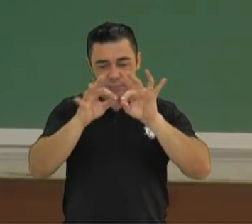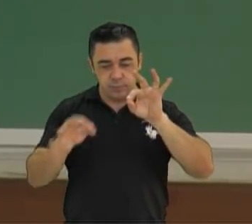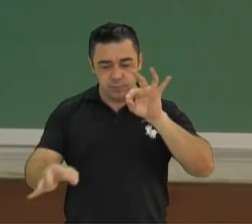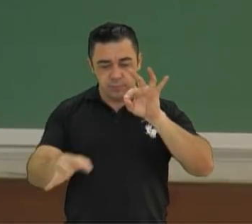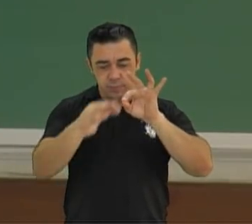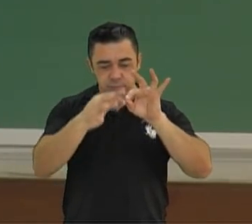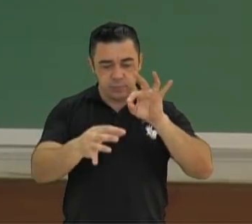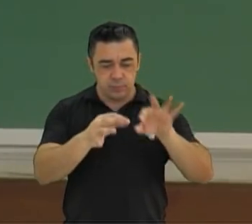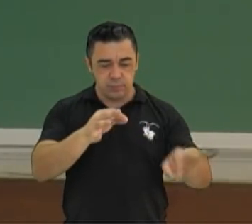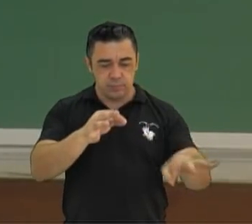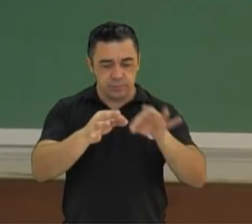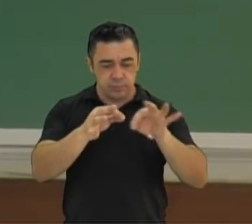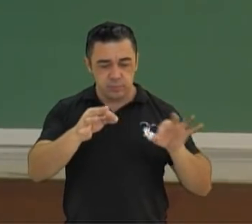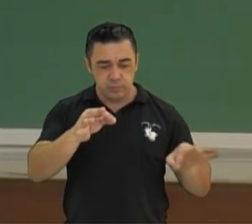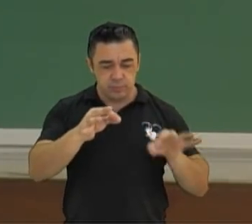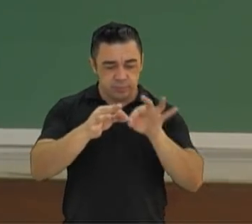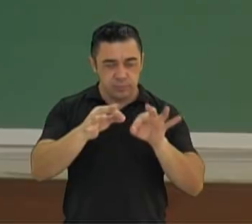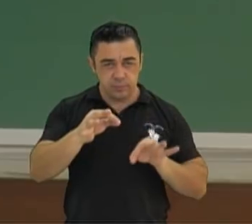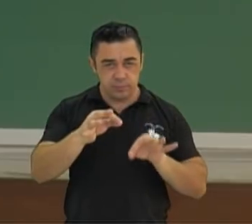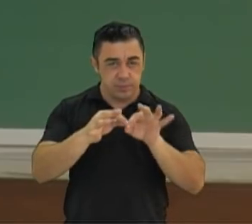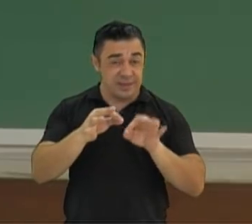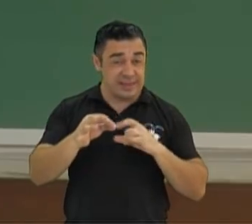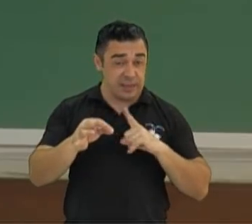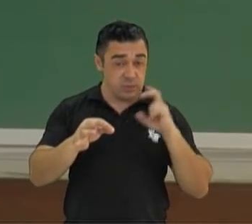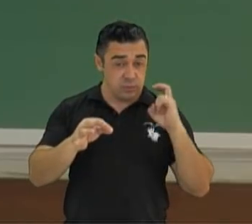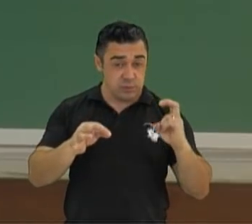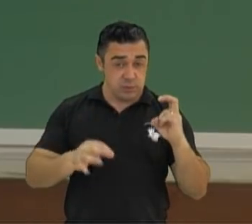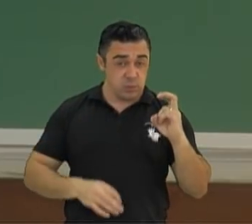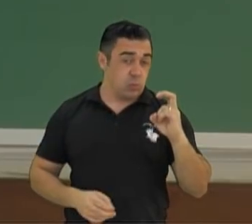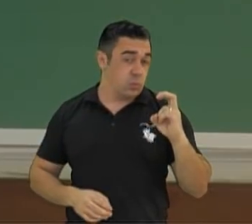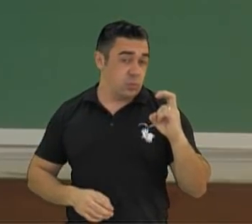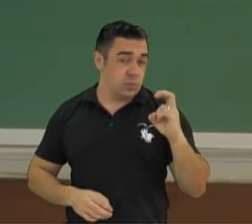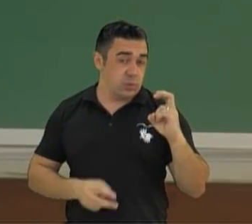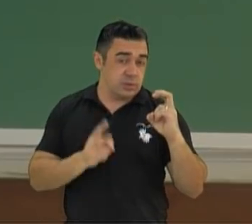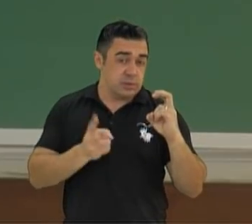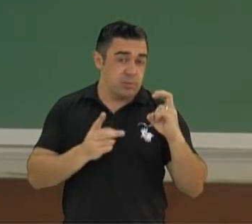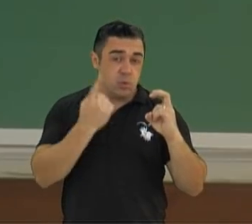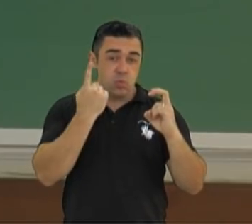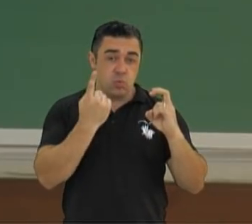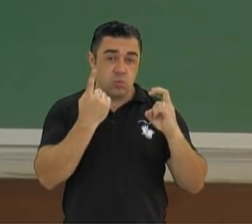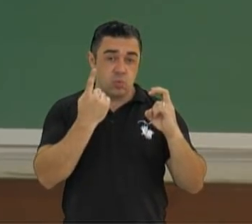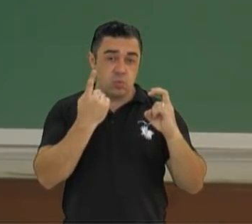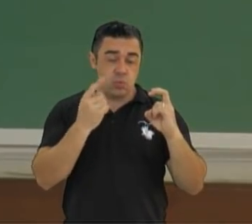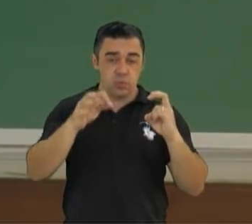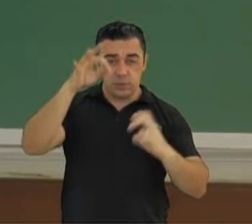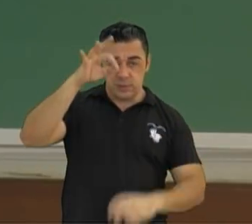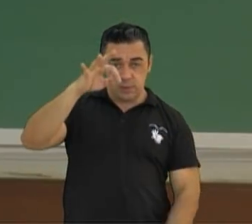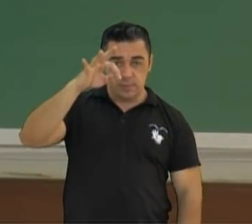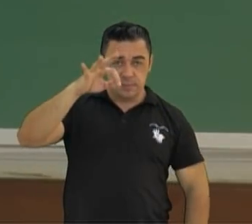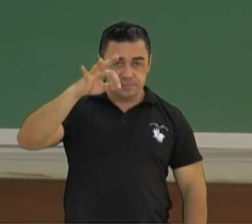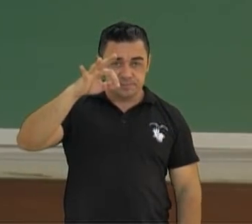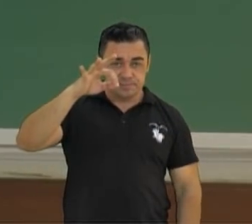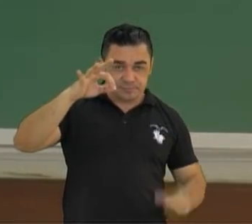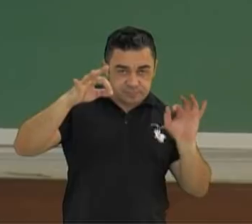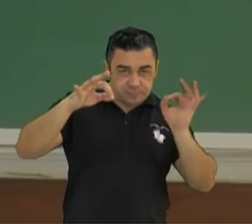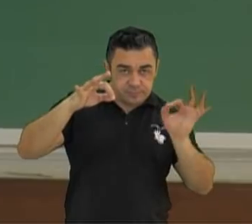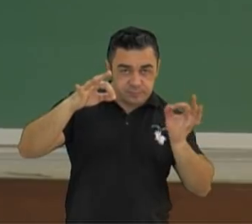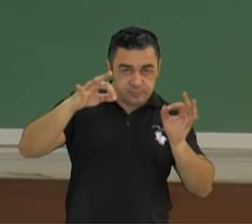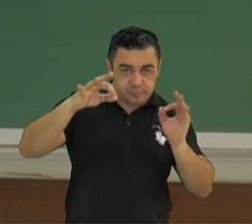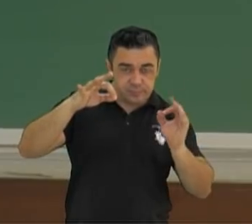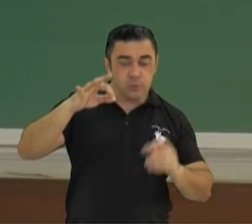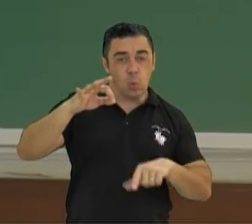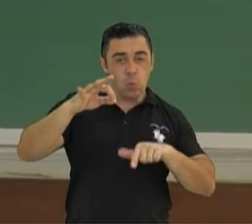se eu tenho uma pirâmide de 5 vértices, sempre um vértice vai estar lá em cima, na ponta. E